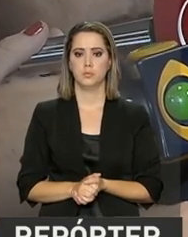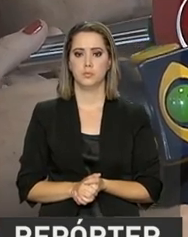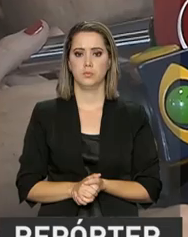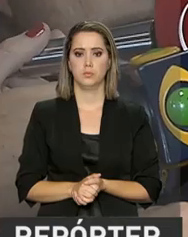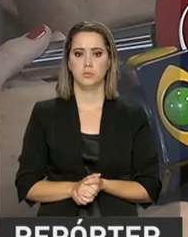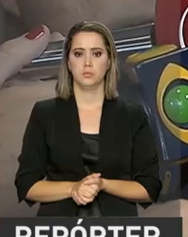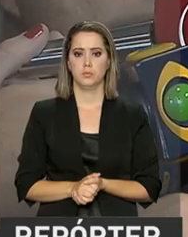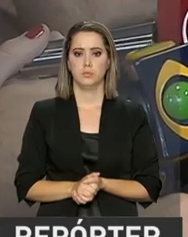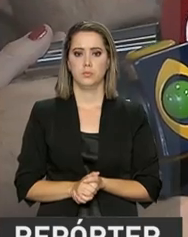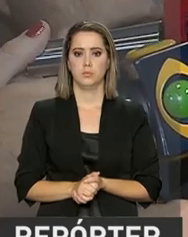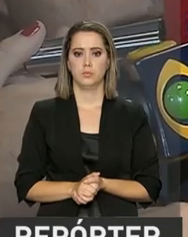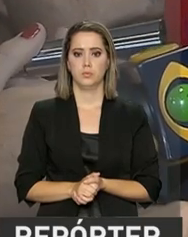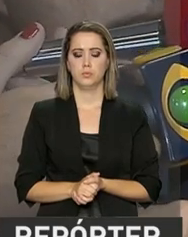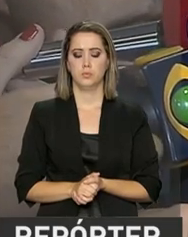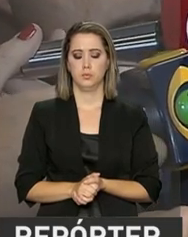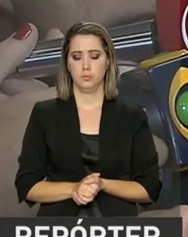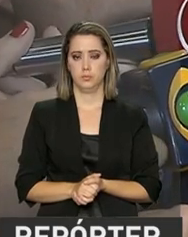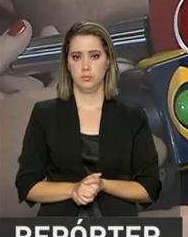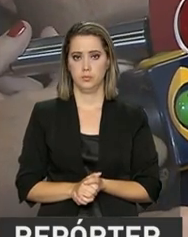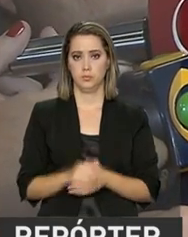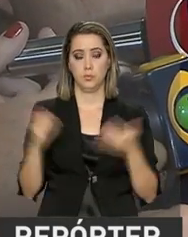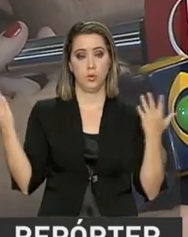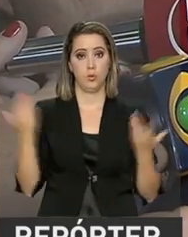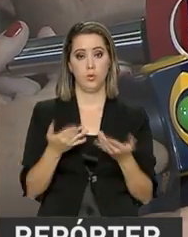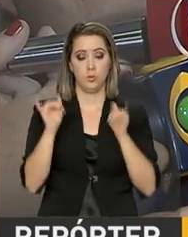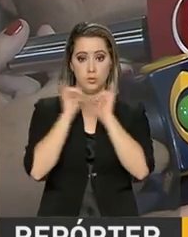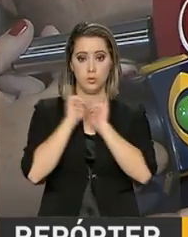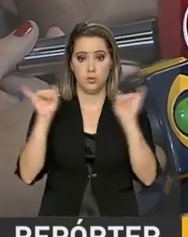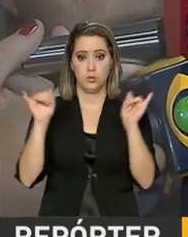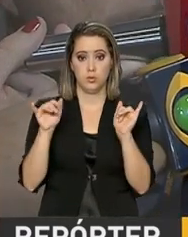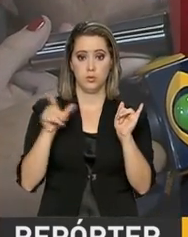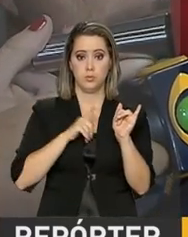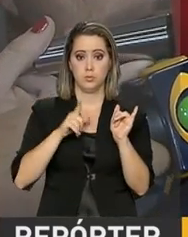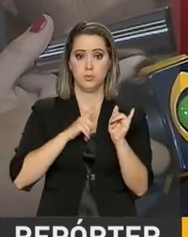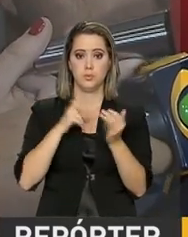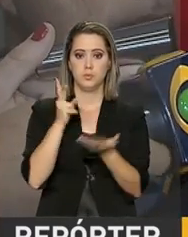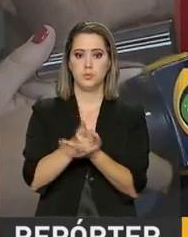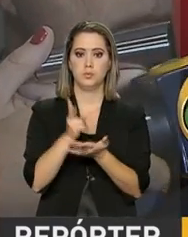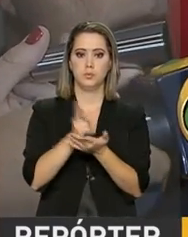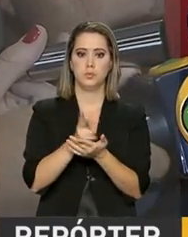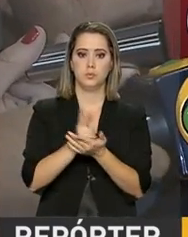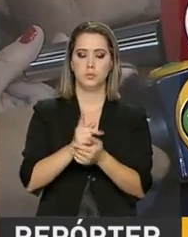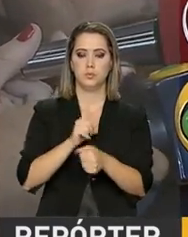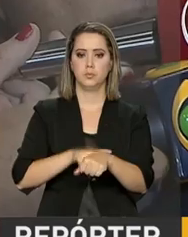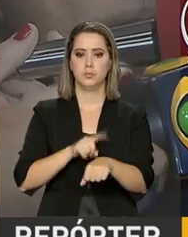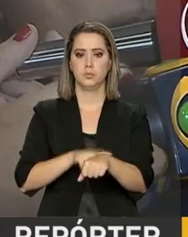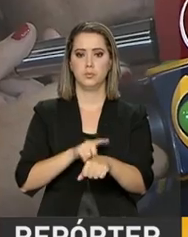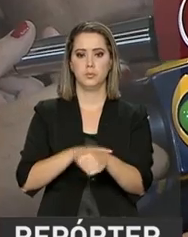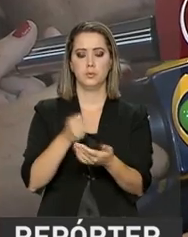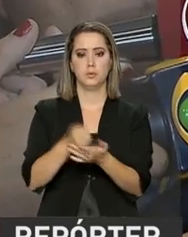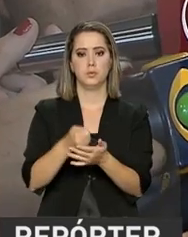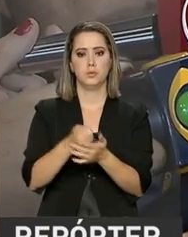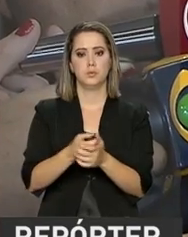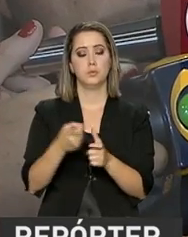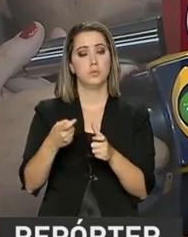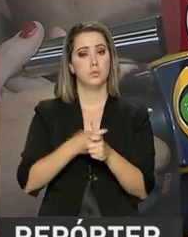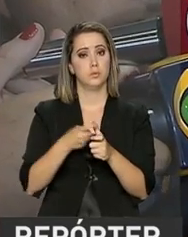Hoje anunciamos que vamos adotar o mesmo cronograma de pagamentos para a dívida